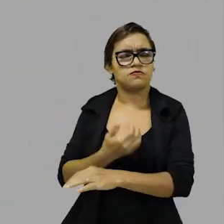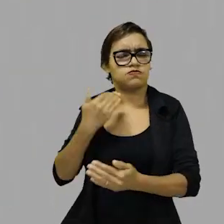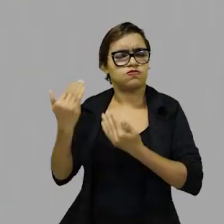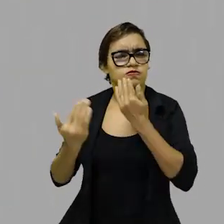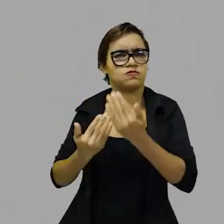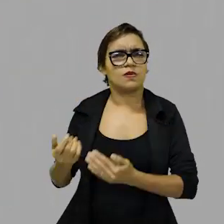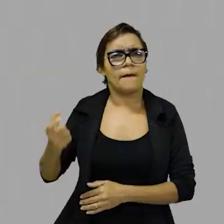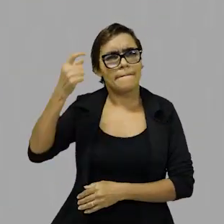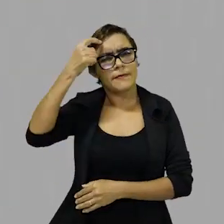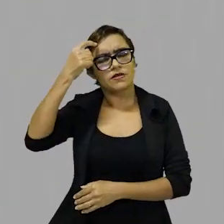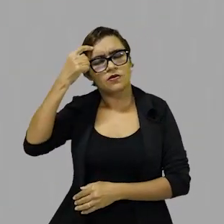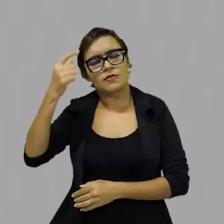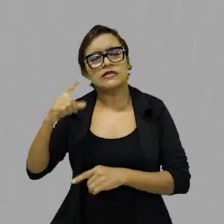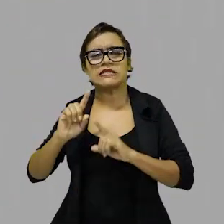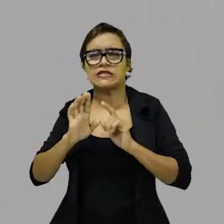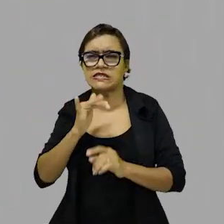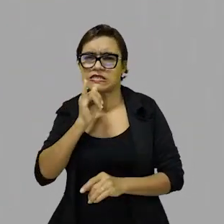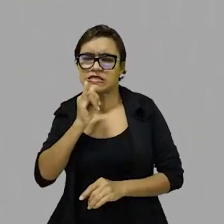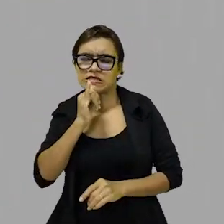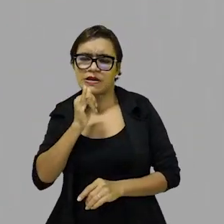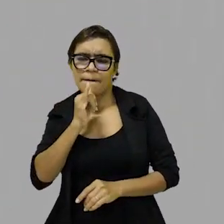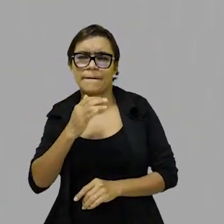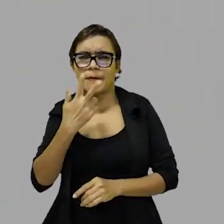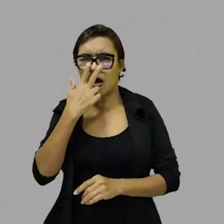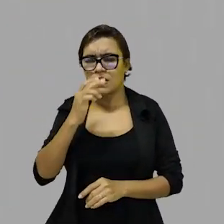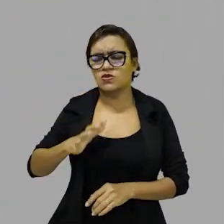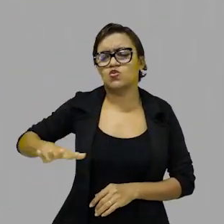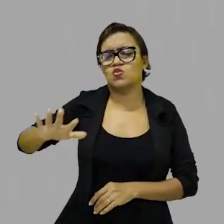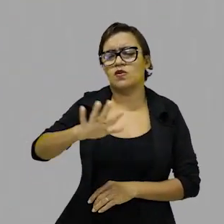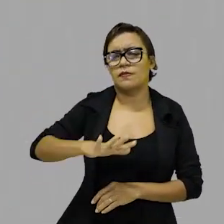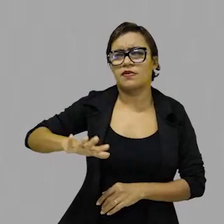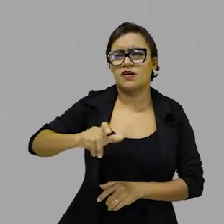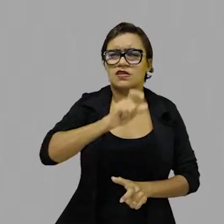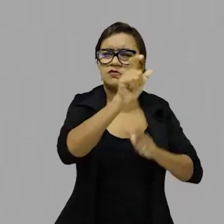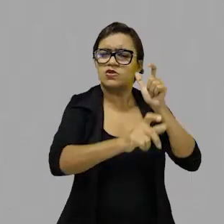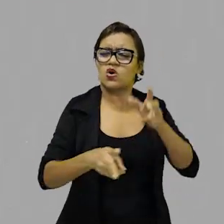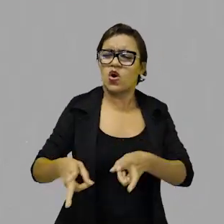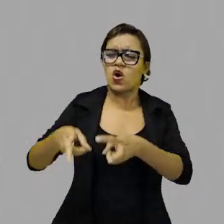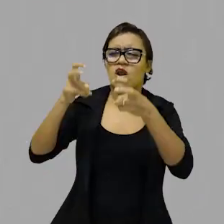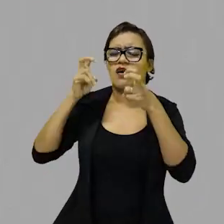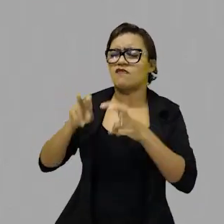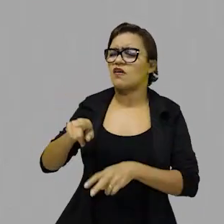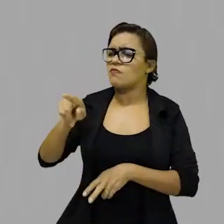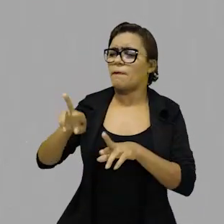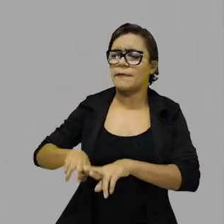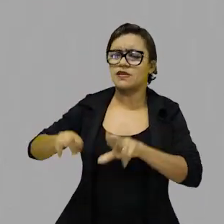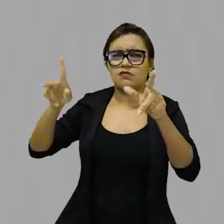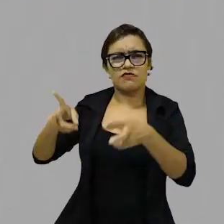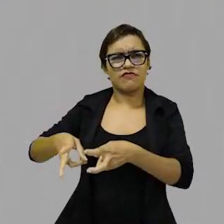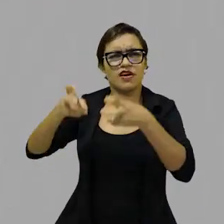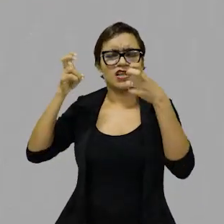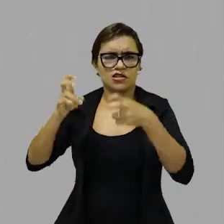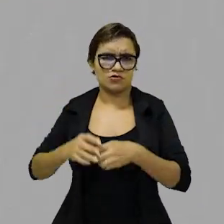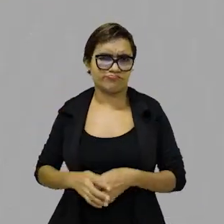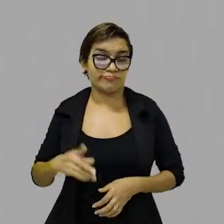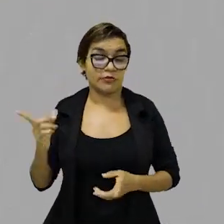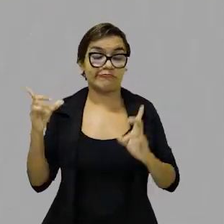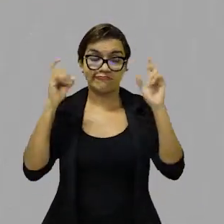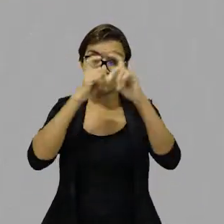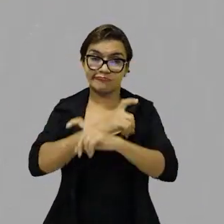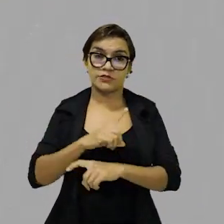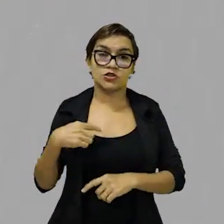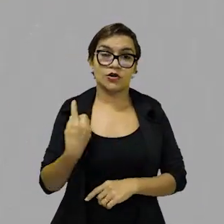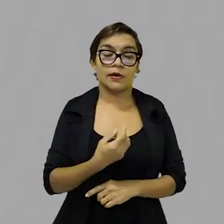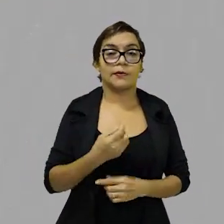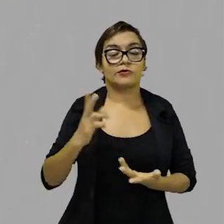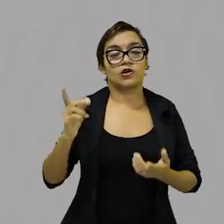não tivesse num ambiente onde as pessoas o entendessem. Por quê? Porque ele estava diferente daquilo tudo. E isso é complicado. A gente